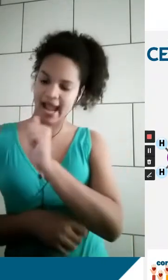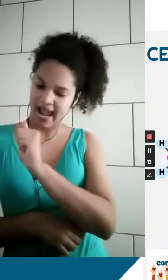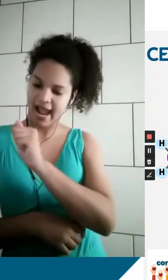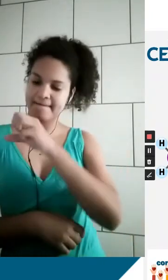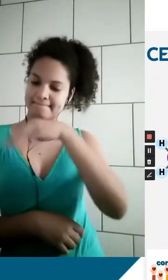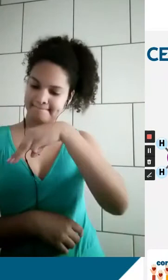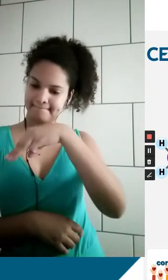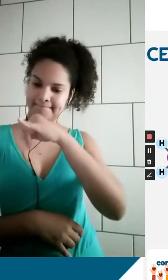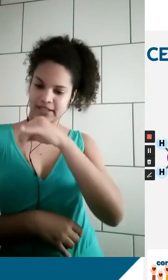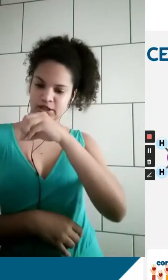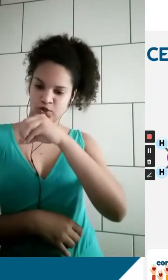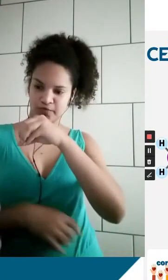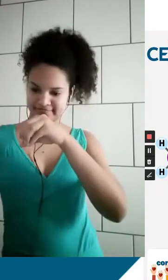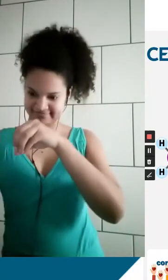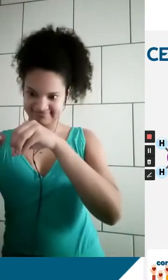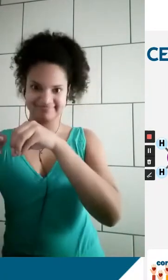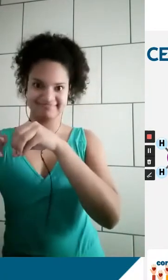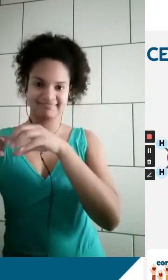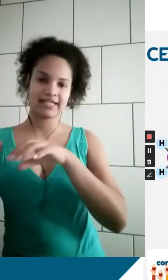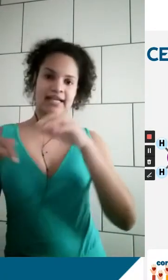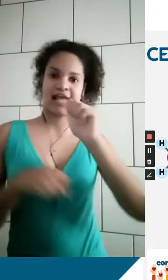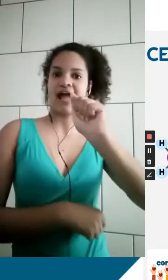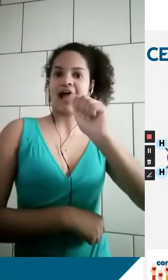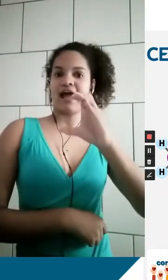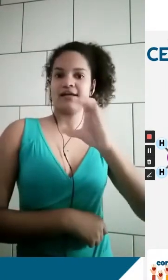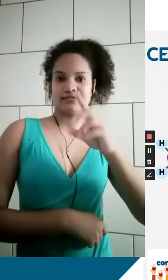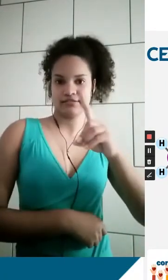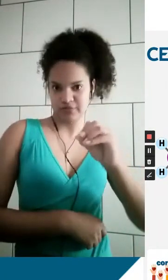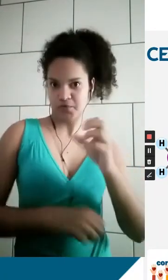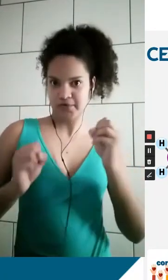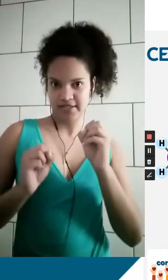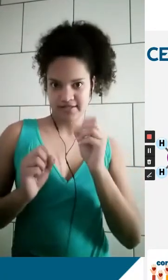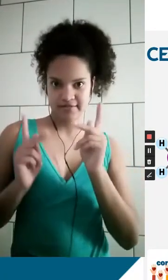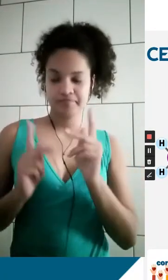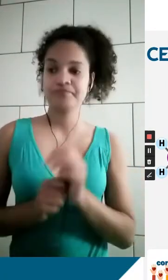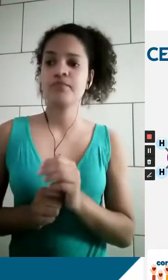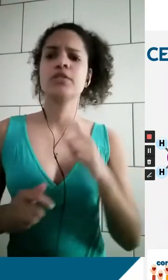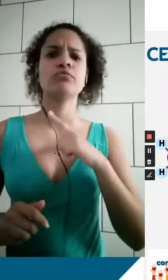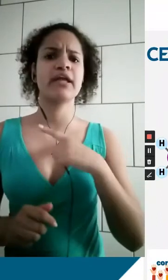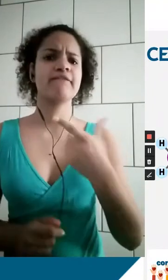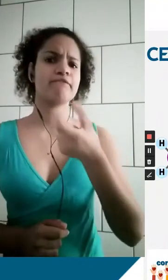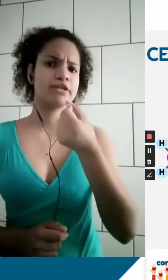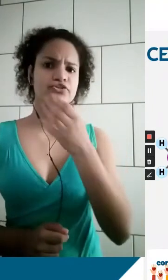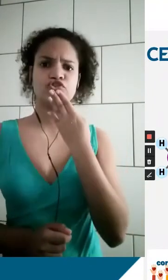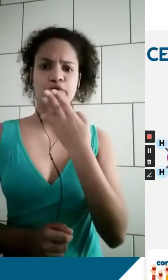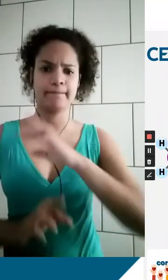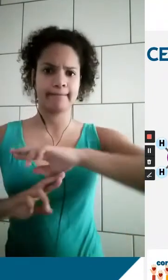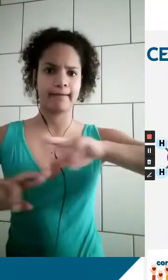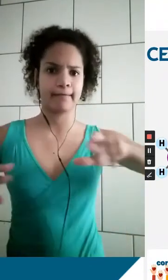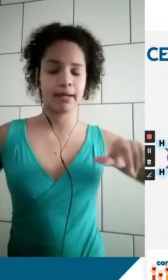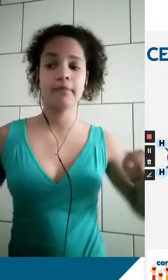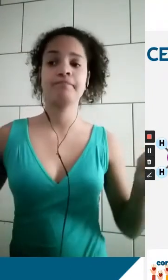dito aminoácido por causa desses grupamentos químicos dessa molécula, desse tipo de molécula. Então, existem 20 tipos de aminoácidos que